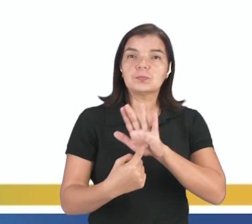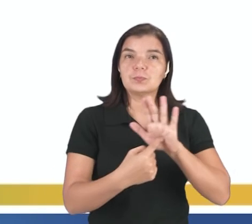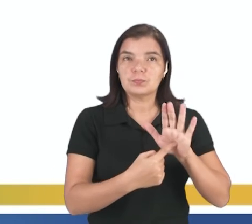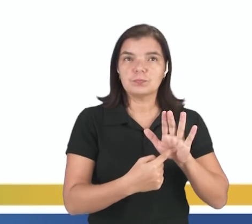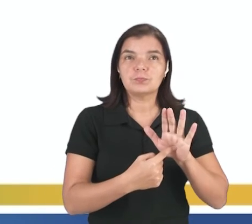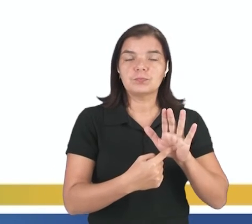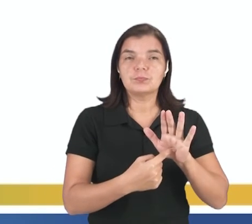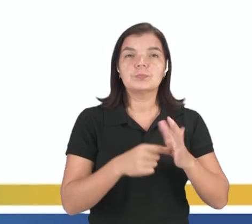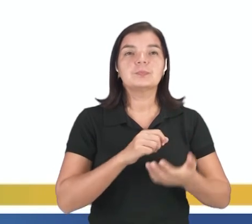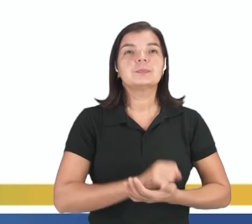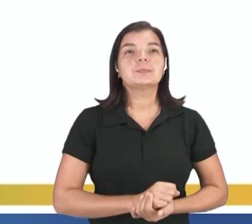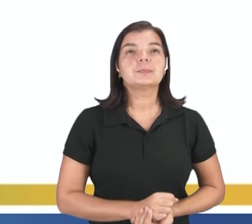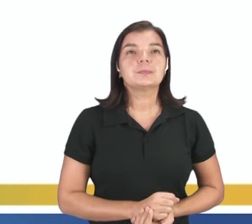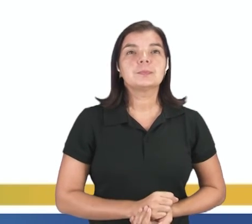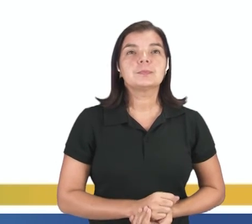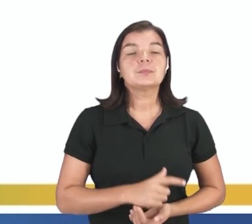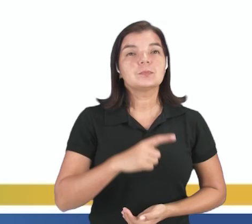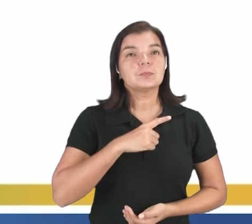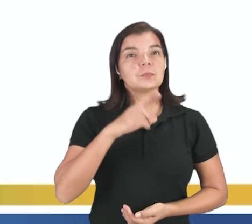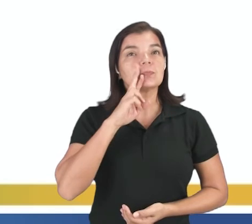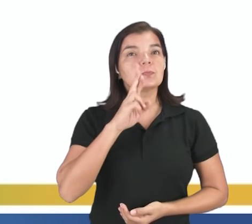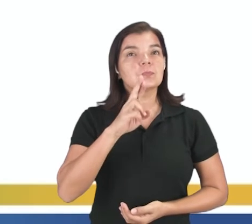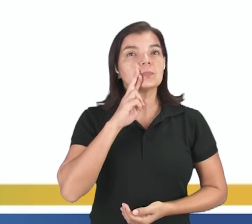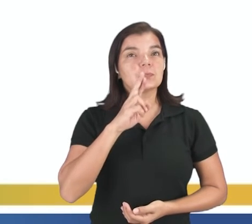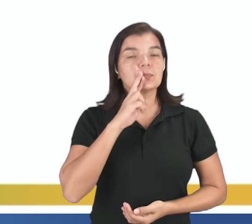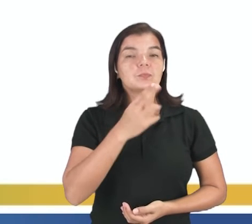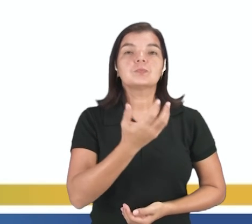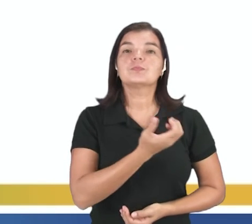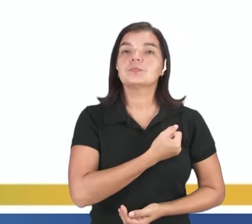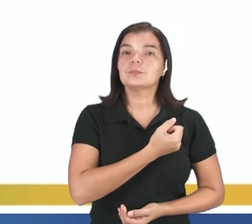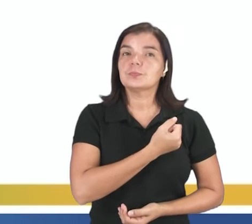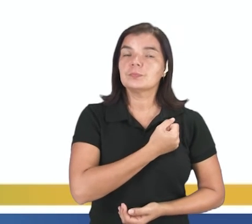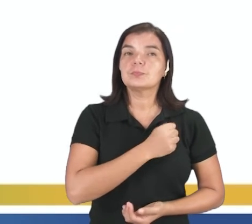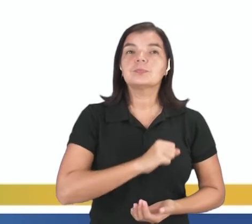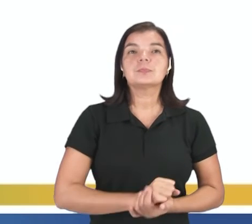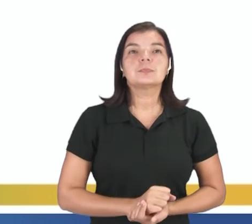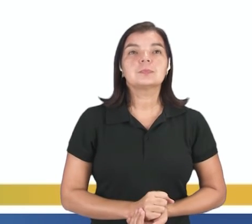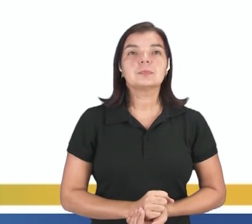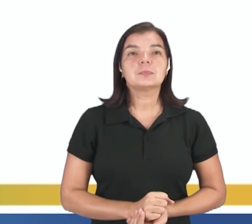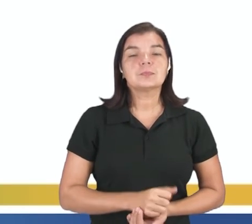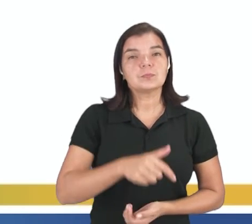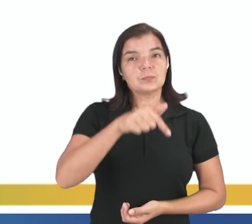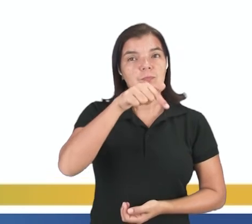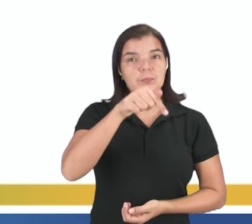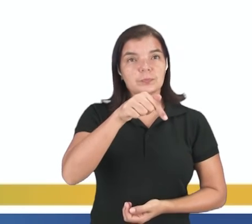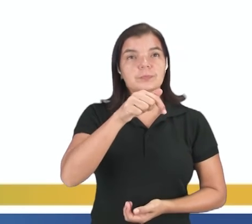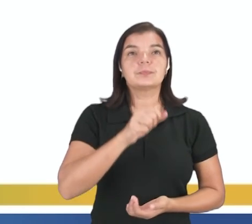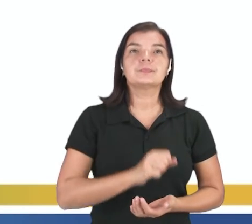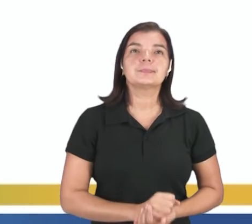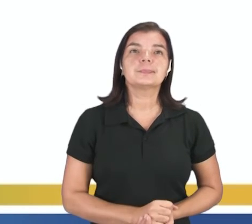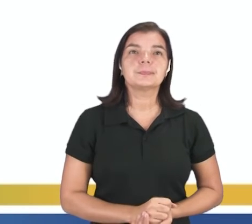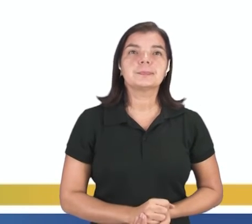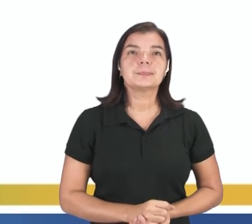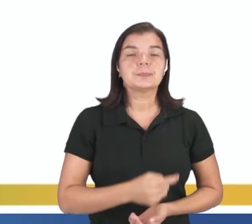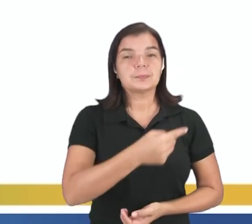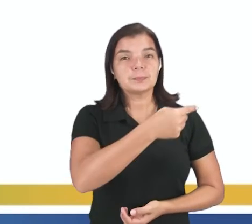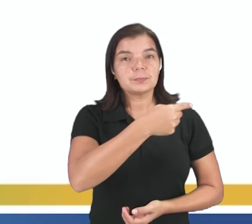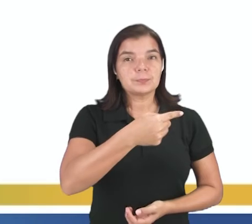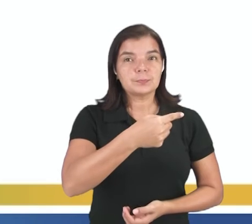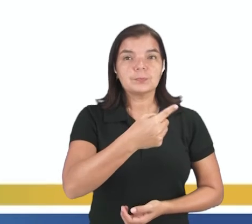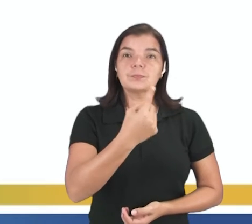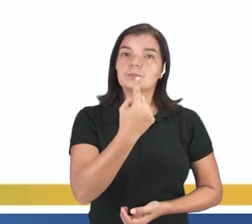aqui, representação. Então, o resultado dessas operações, ele vai colocar aqui. Menos 1 vezes